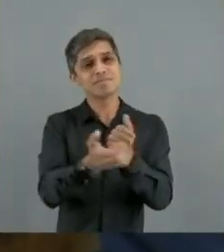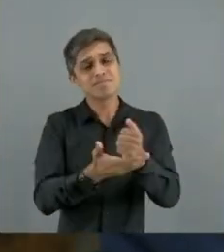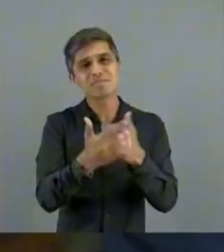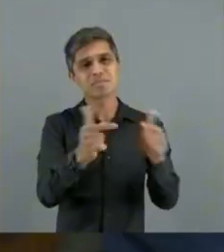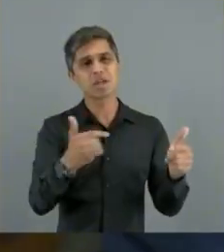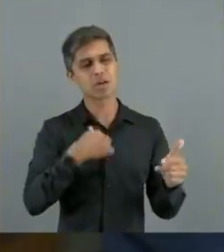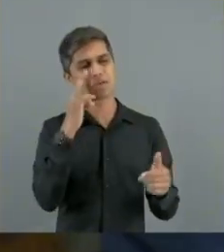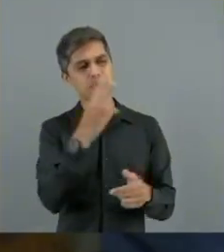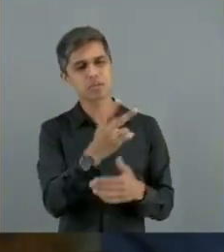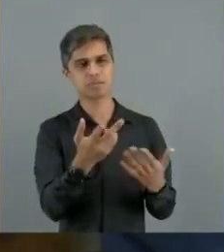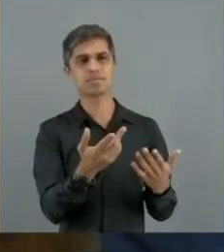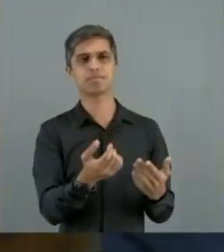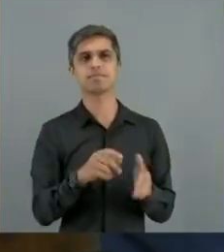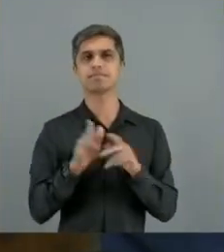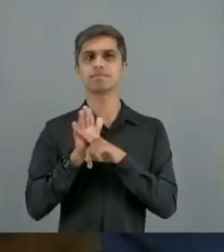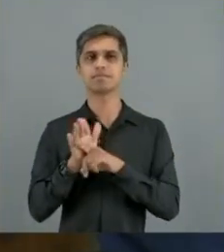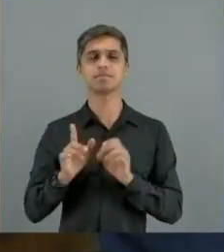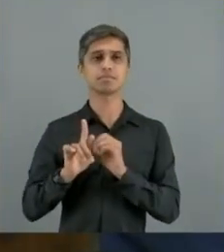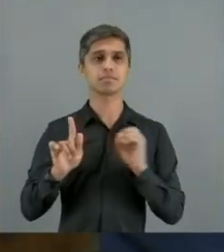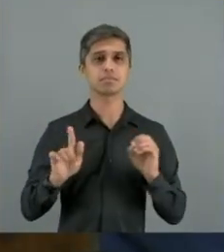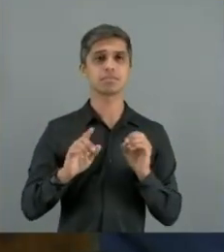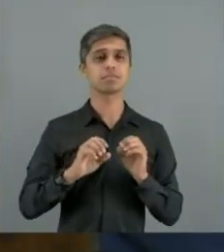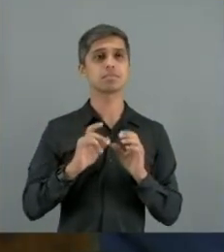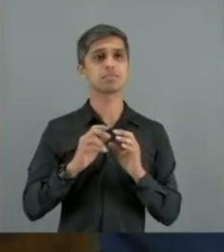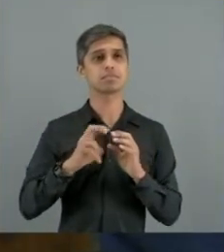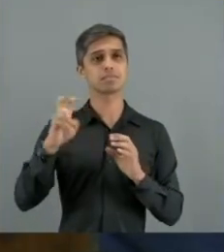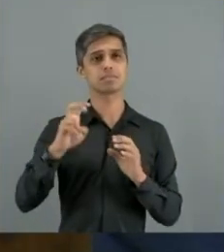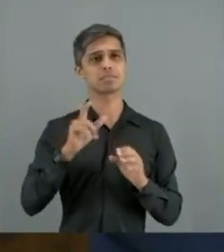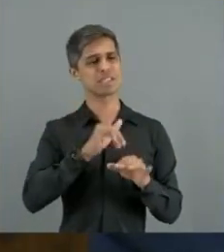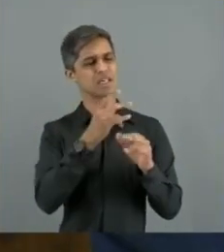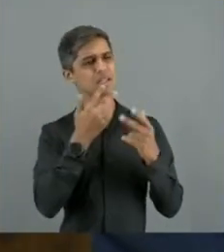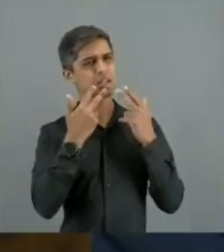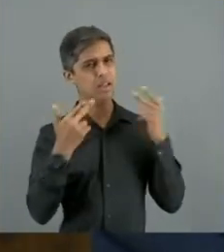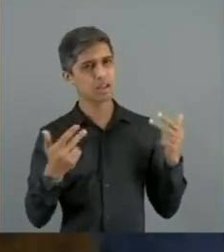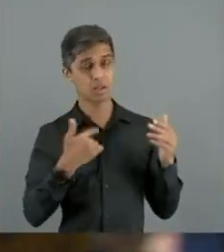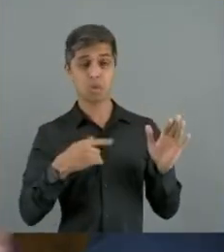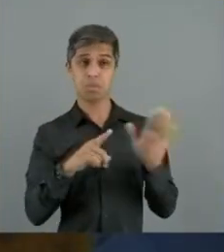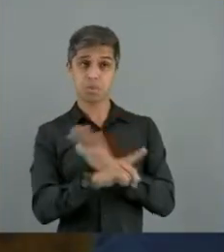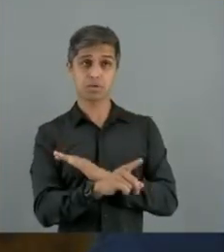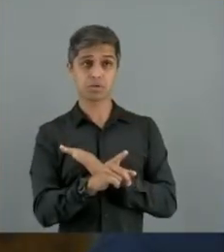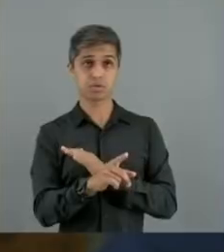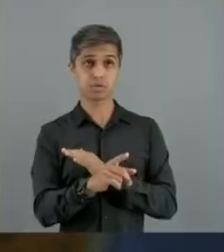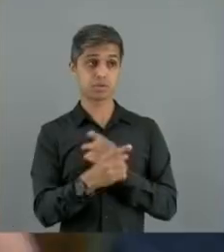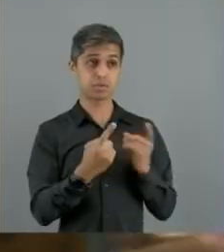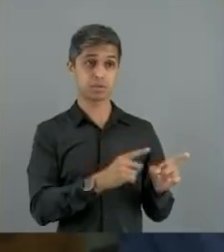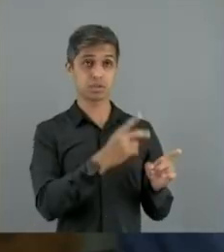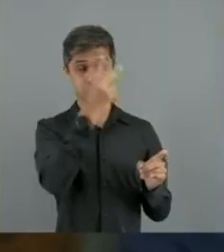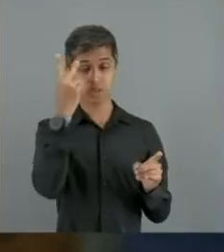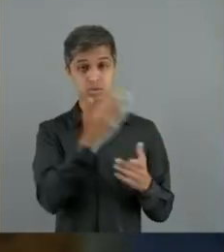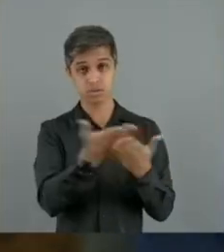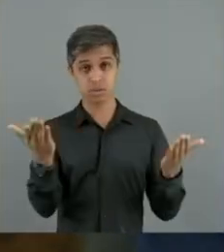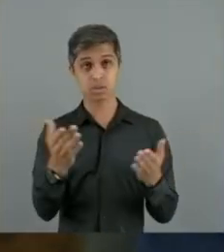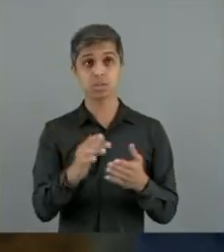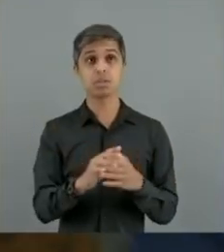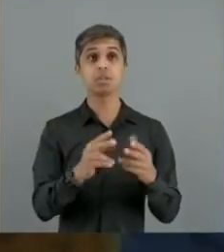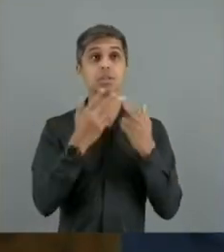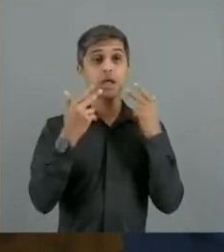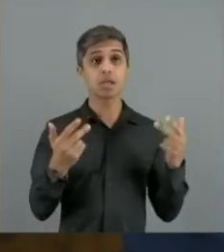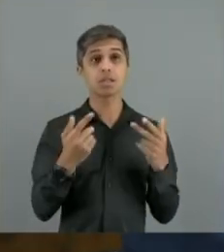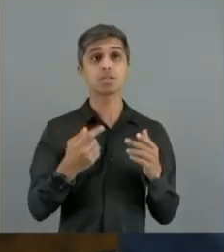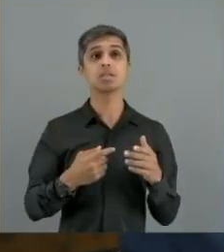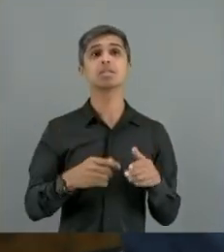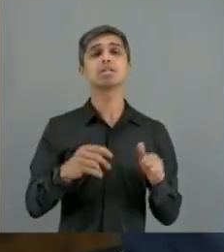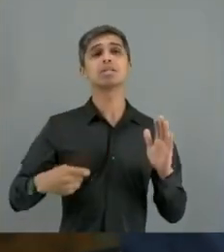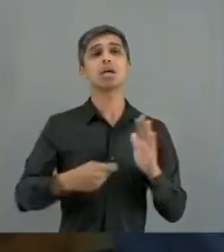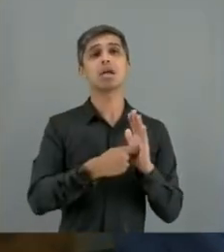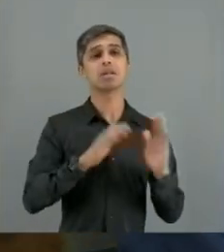ali ouvindo agora e fiz aqui uma consulta no Google, outra no chat GPT. Tem alguma notícia, a pergunta que eu fiz, desafio a quem está em casa ouvir, sobre denúncia de desconto